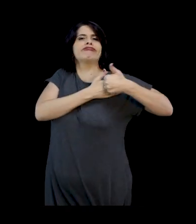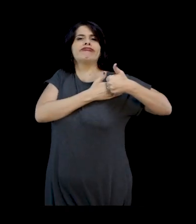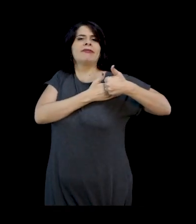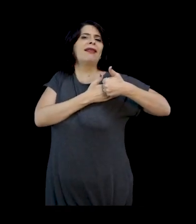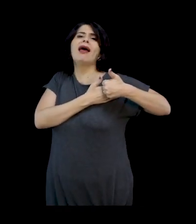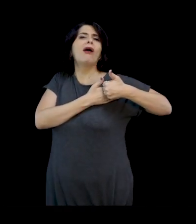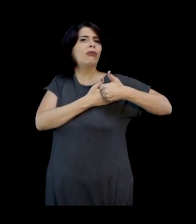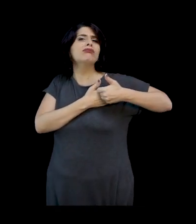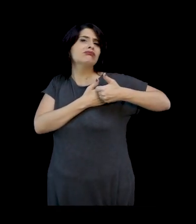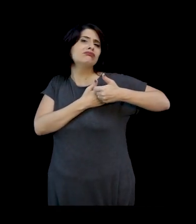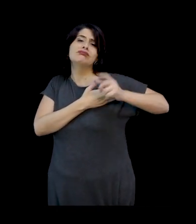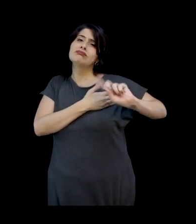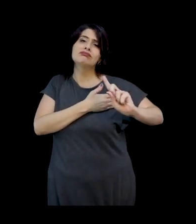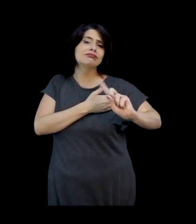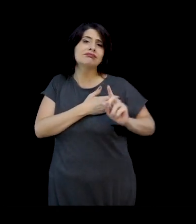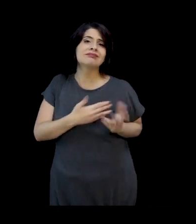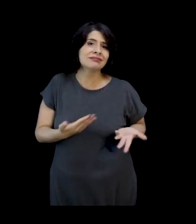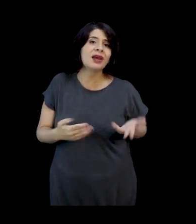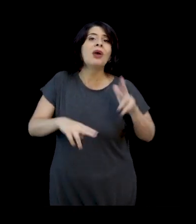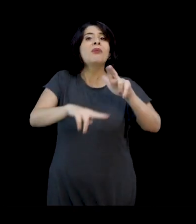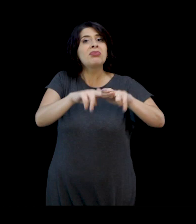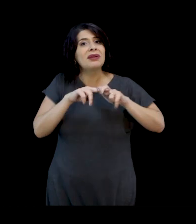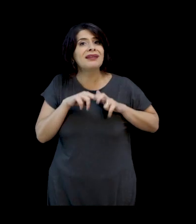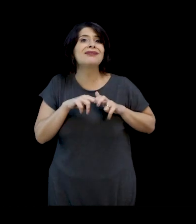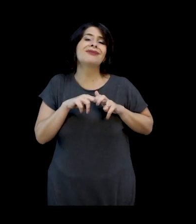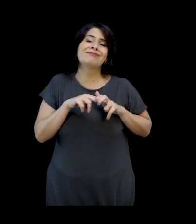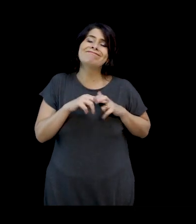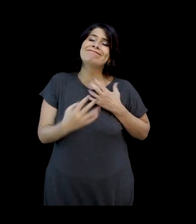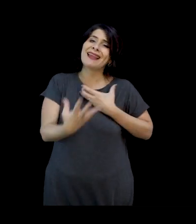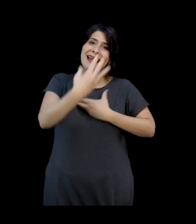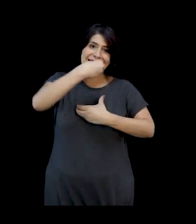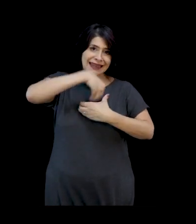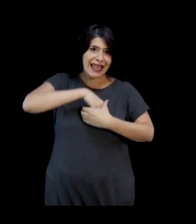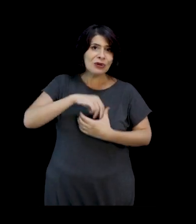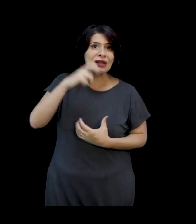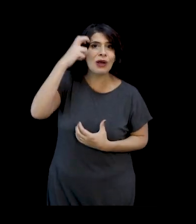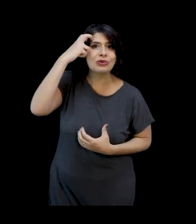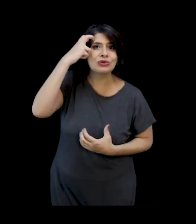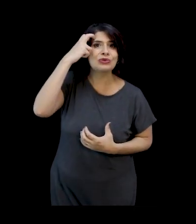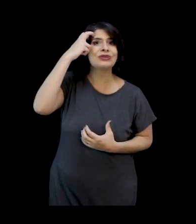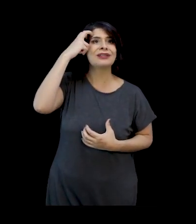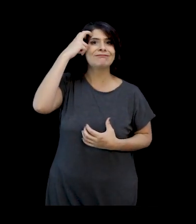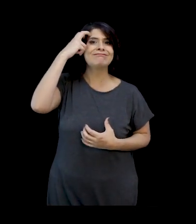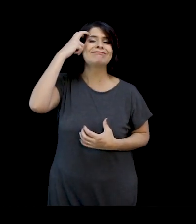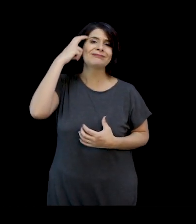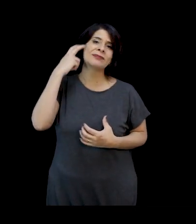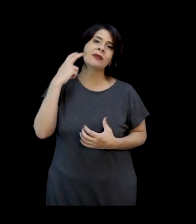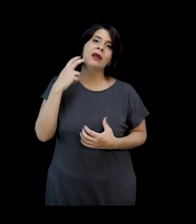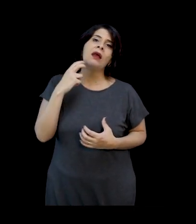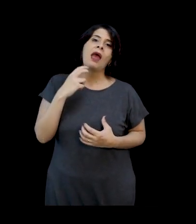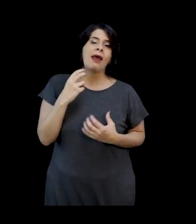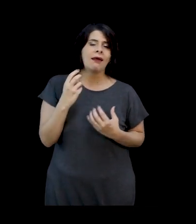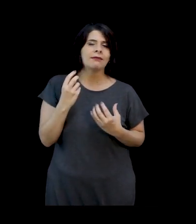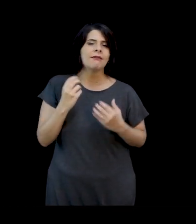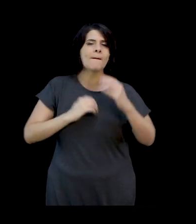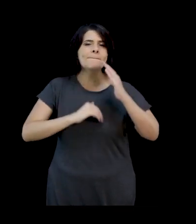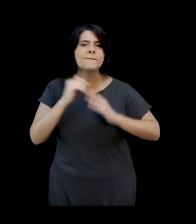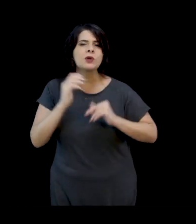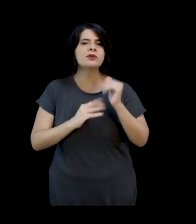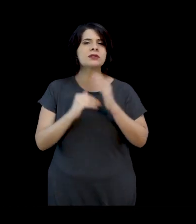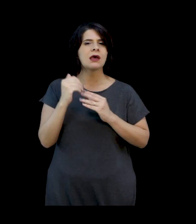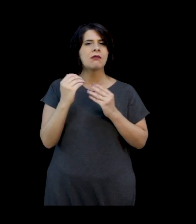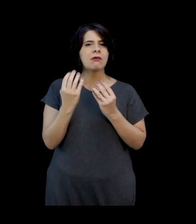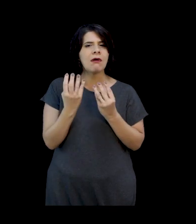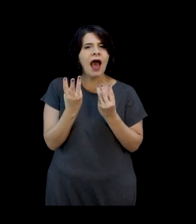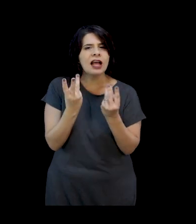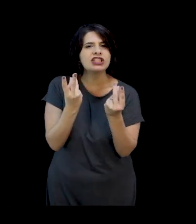valor moral é positivo, é muito angustiante para uma cultura que cercou a produção